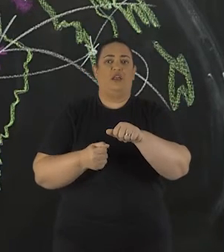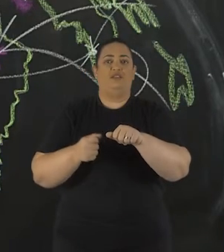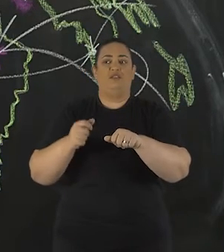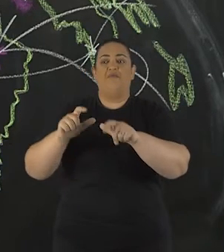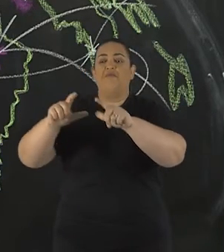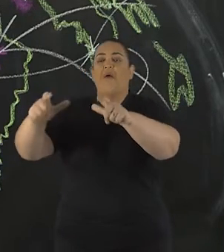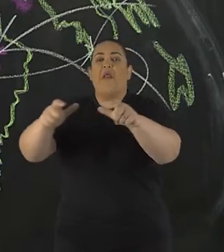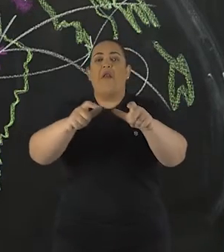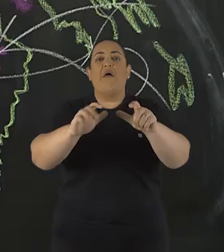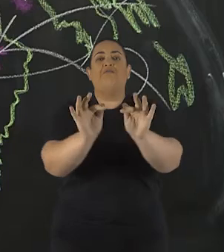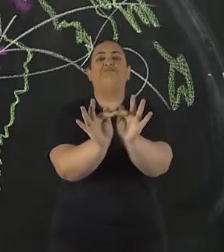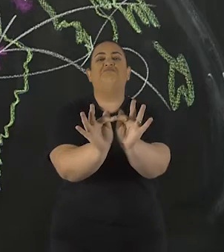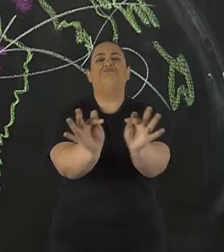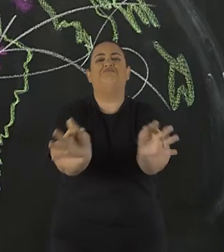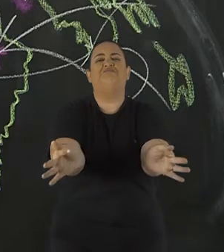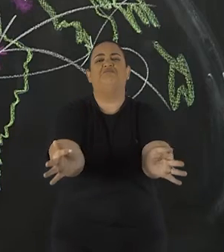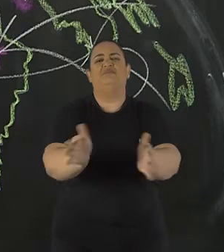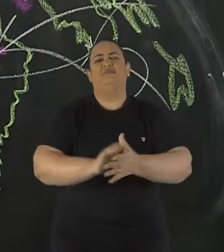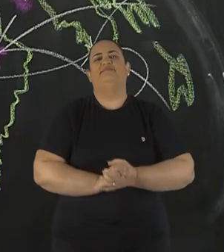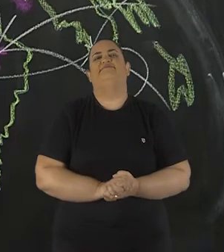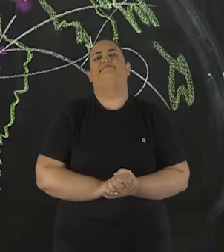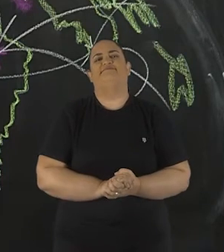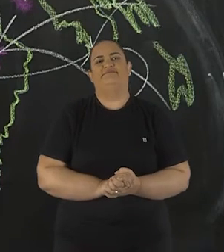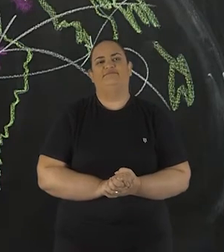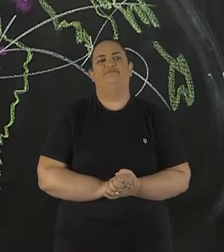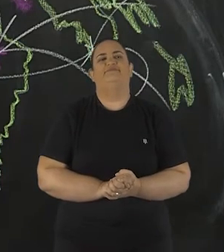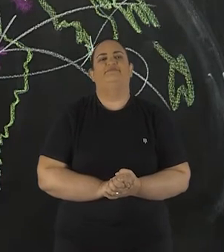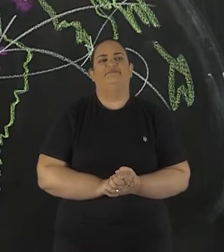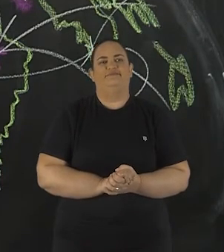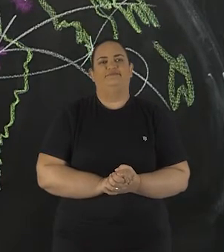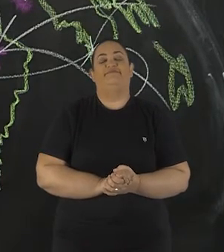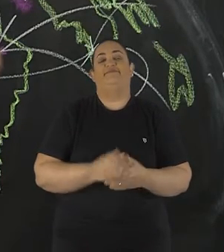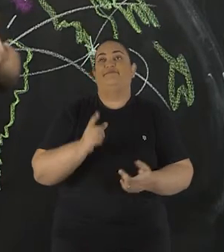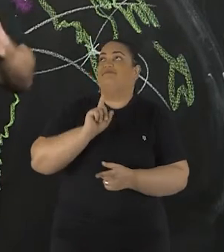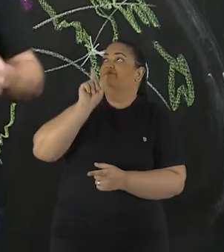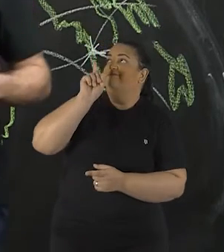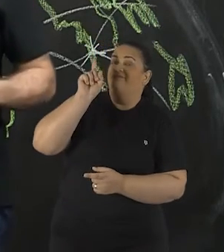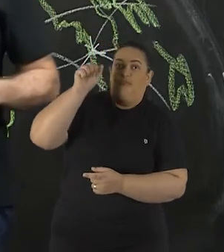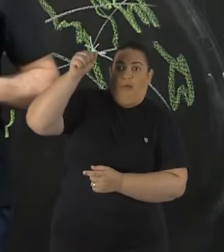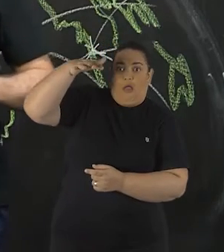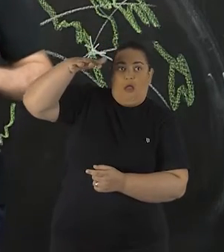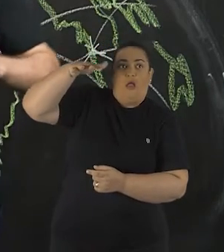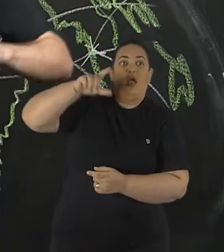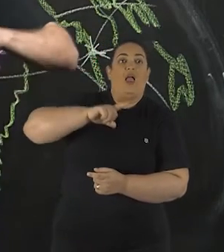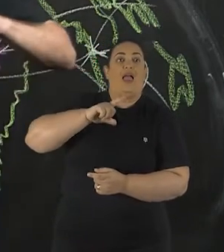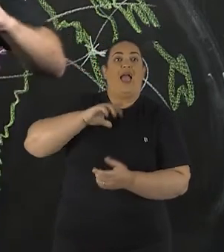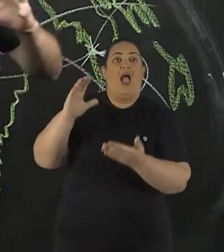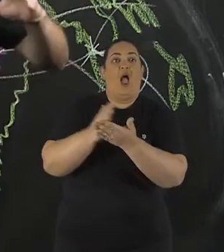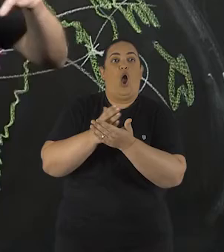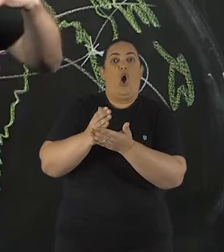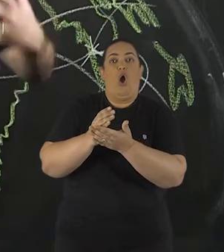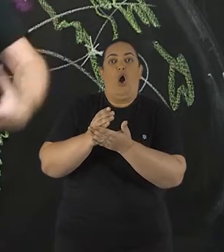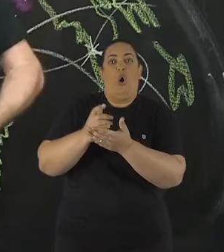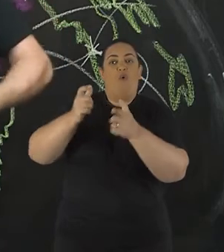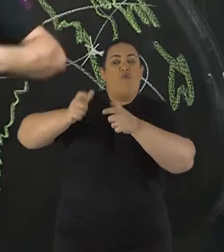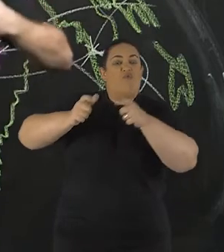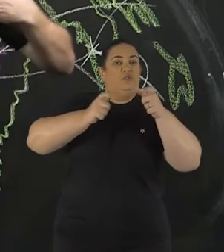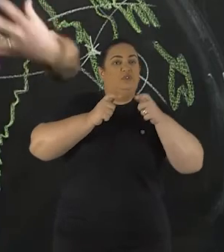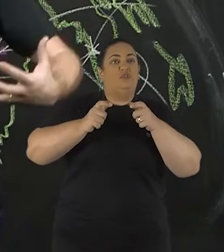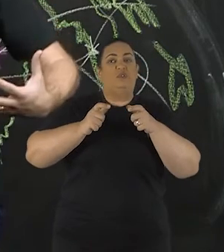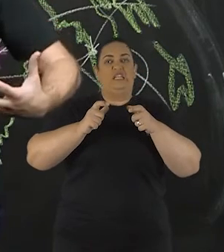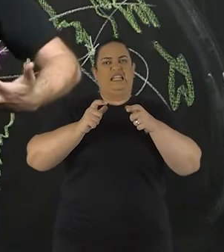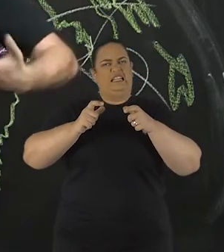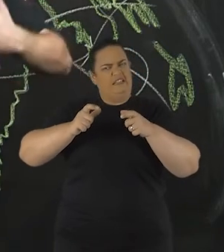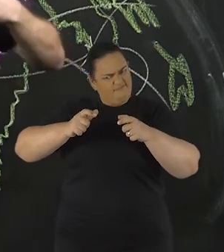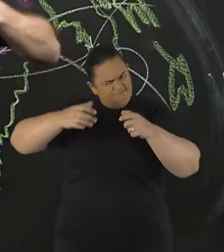econômico. Vamos ver espaços extremamente iluminados e lugares onde nós temos aí essa garantia de produtividade,